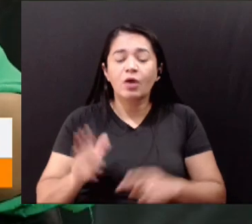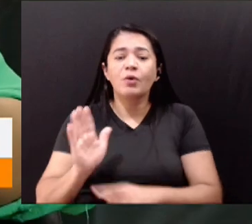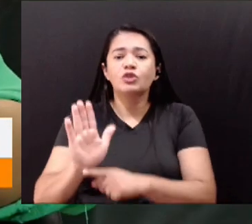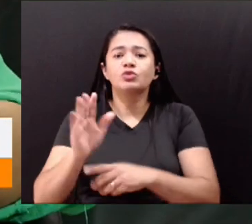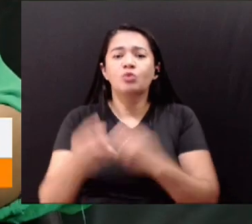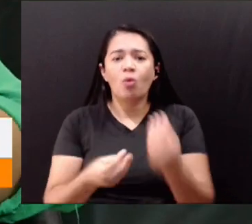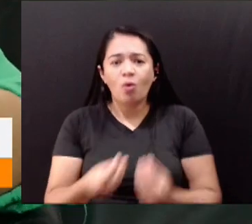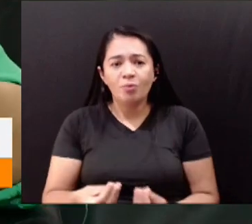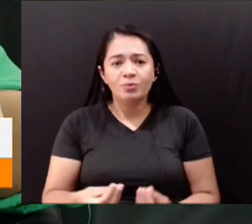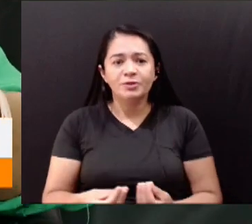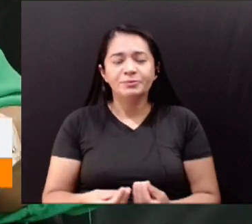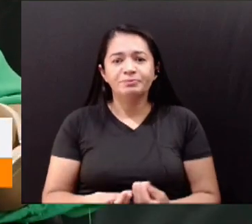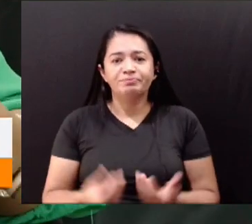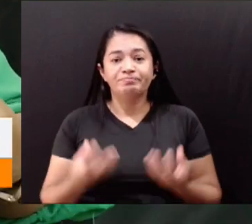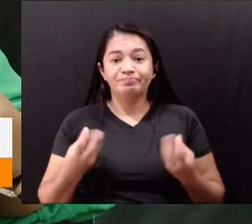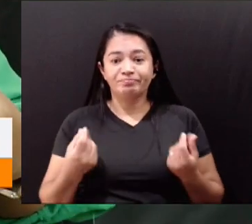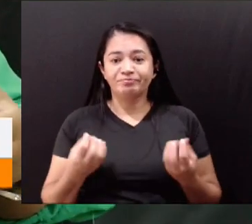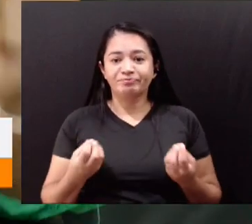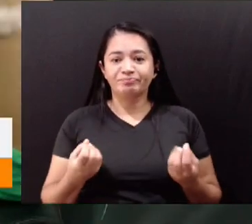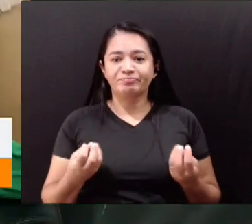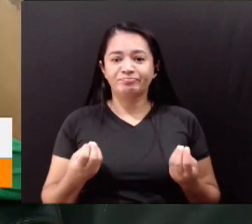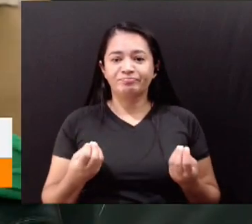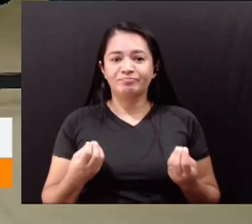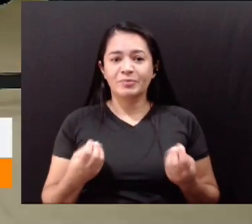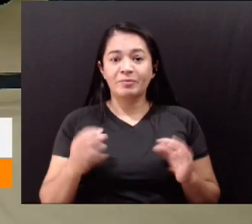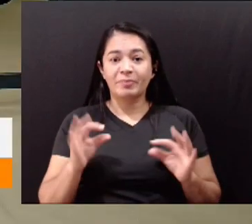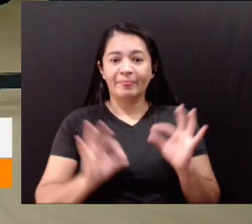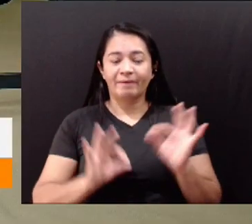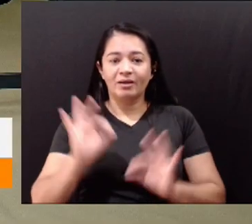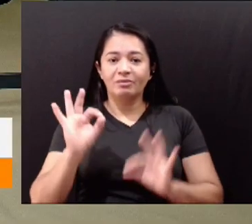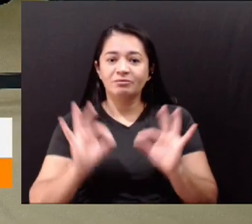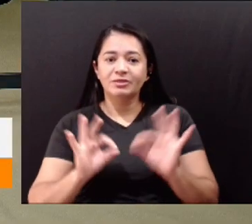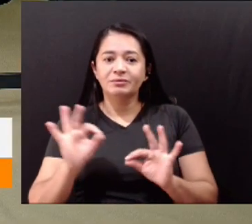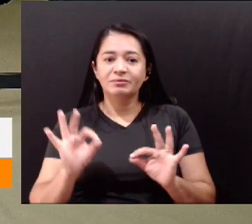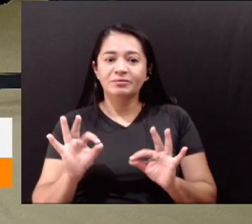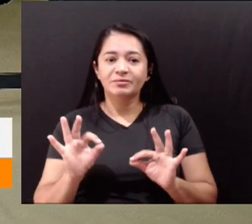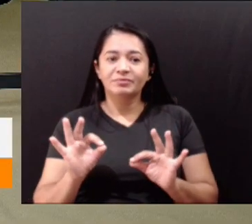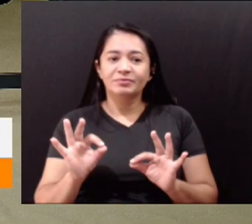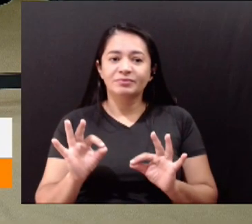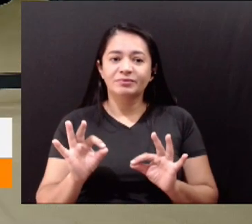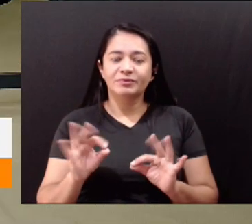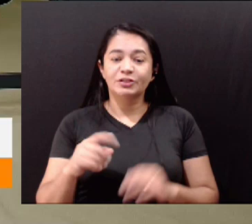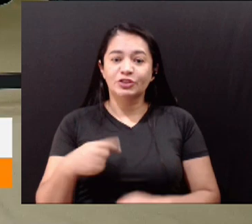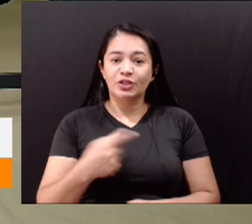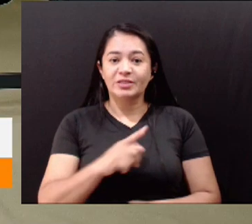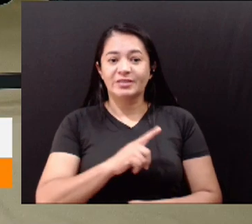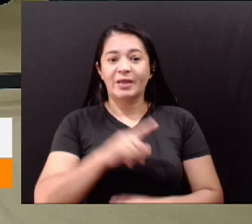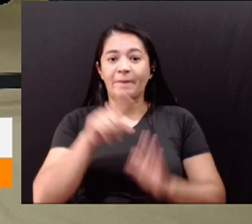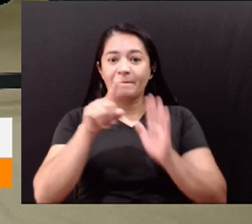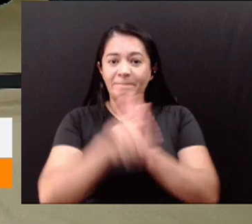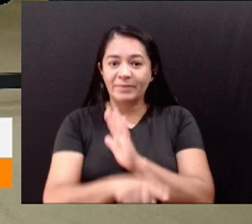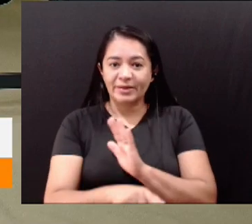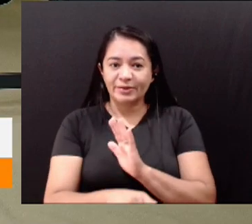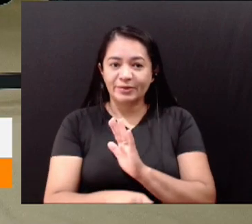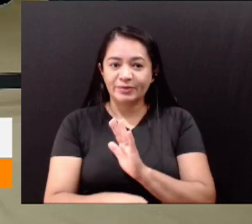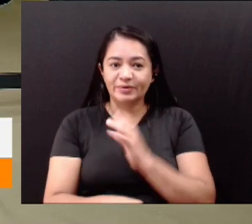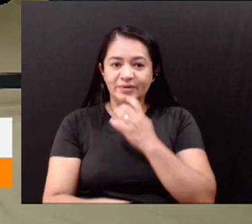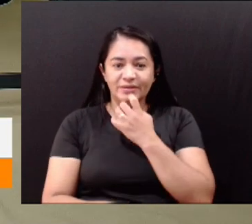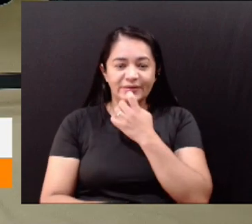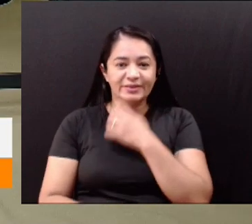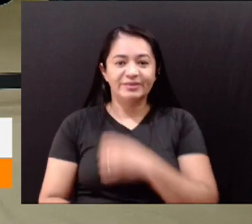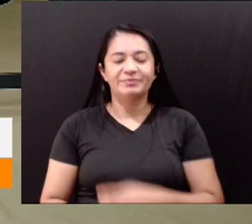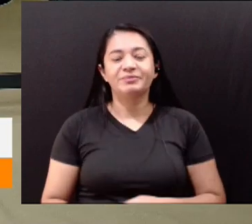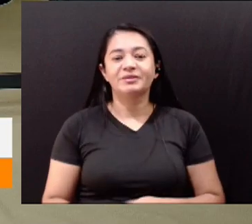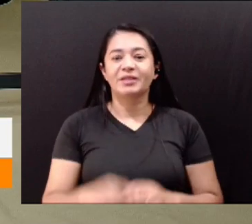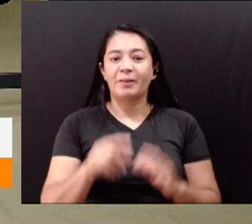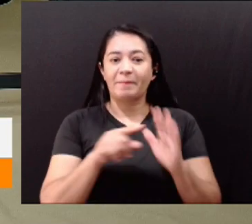questão da preparação. Denise, nós temos perguntas, tá? O pessoal está participando com a gente, nossos telespectadores, a gente tem pergunta, então agora a